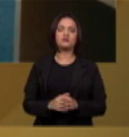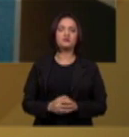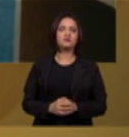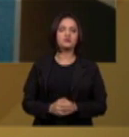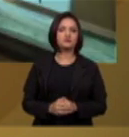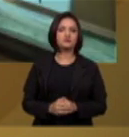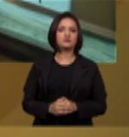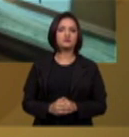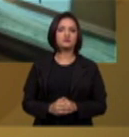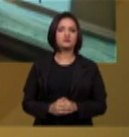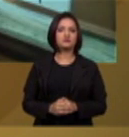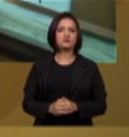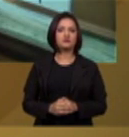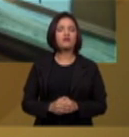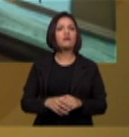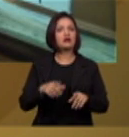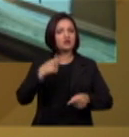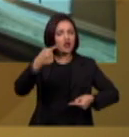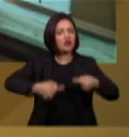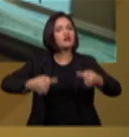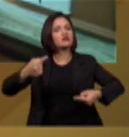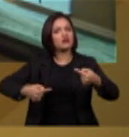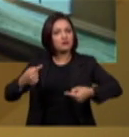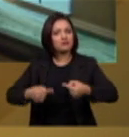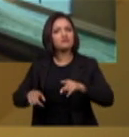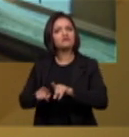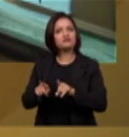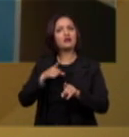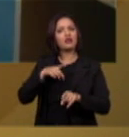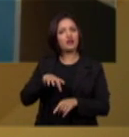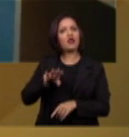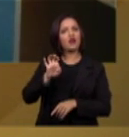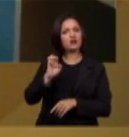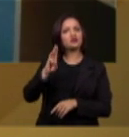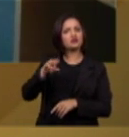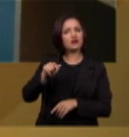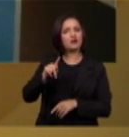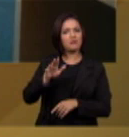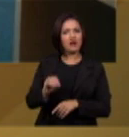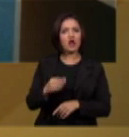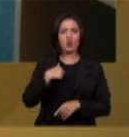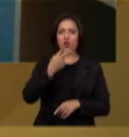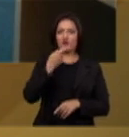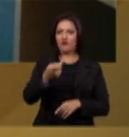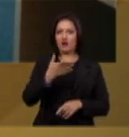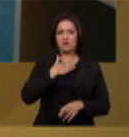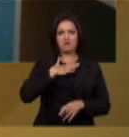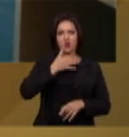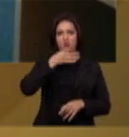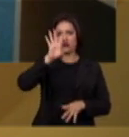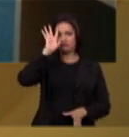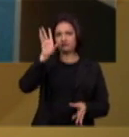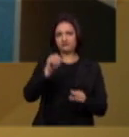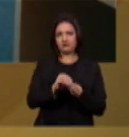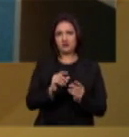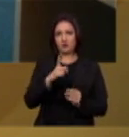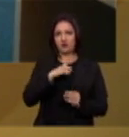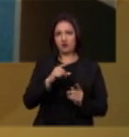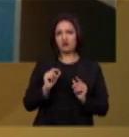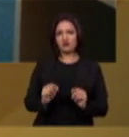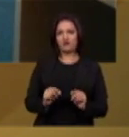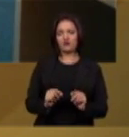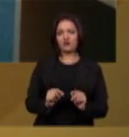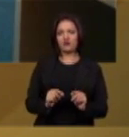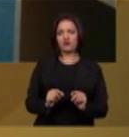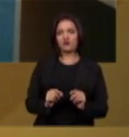vindo novamente a debate em embargo de divergência, eu estou aqui expor a minha compreensão pessoal, que